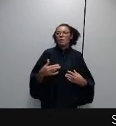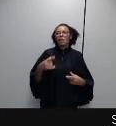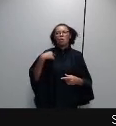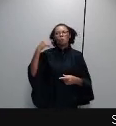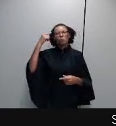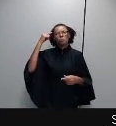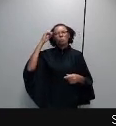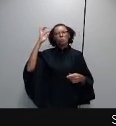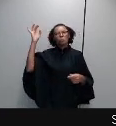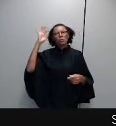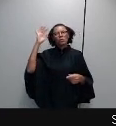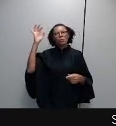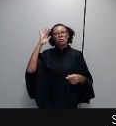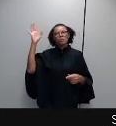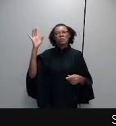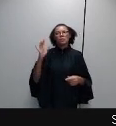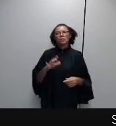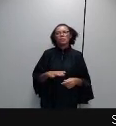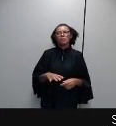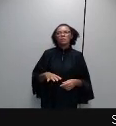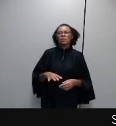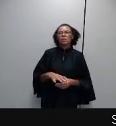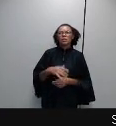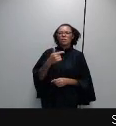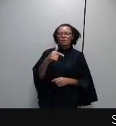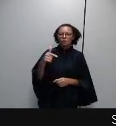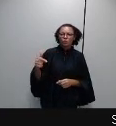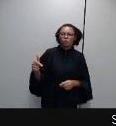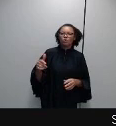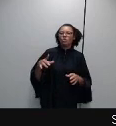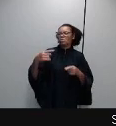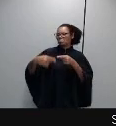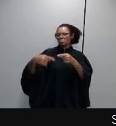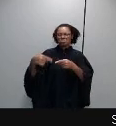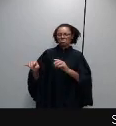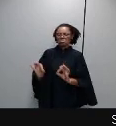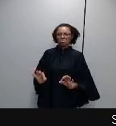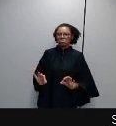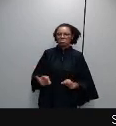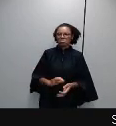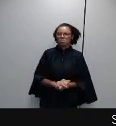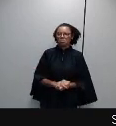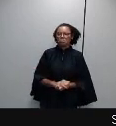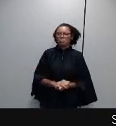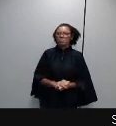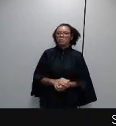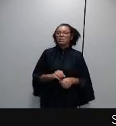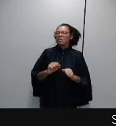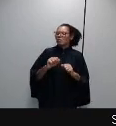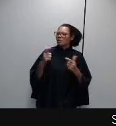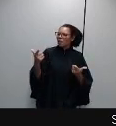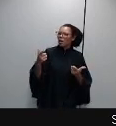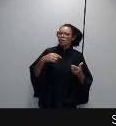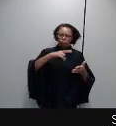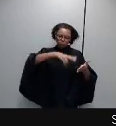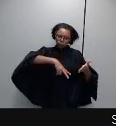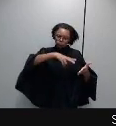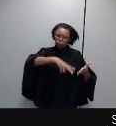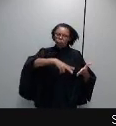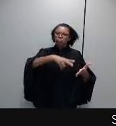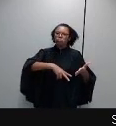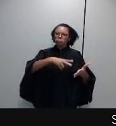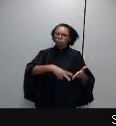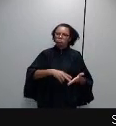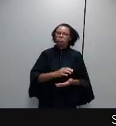não houvesse mais esse tipo de discussão A é claro que na leitura do